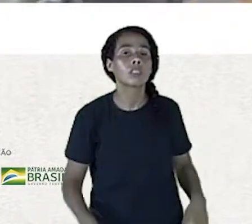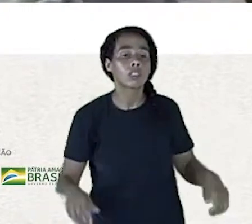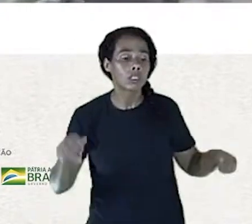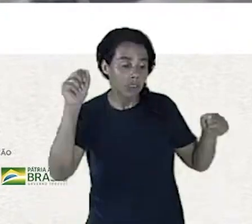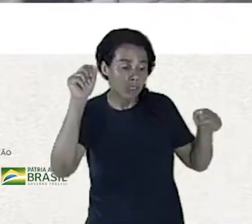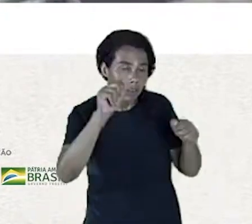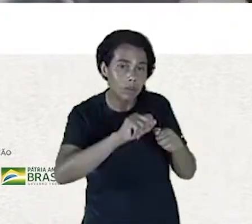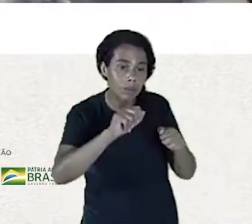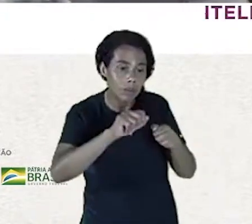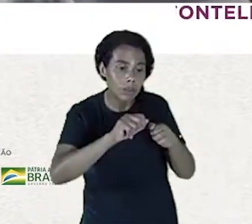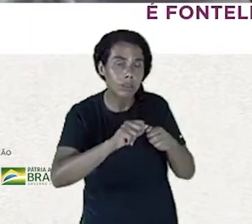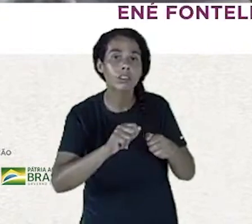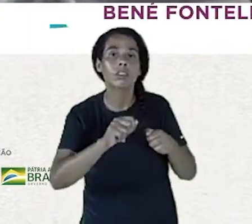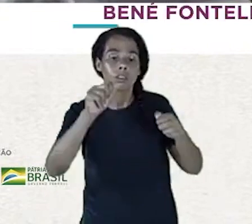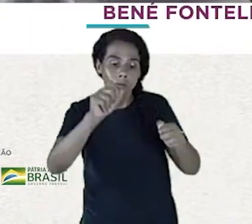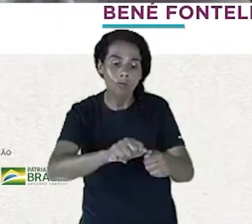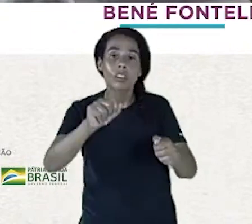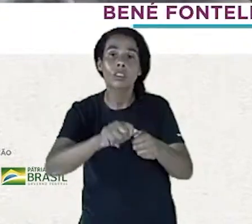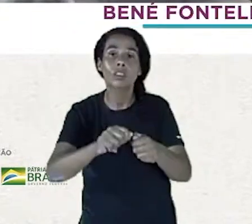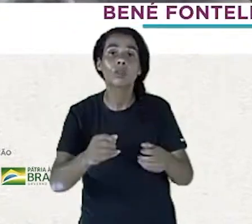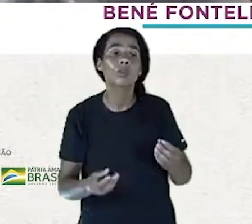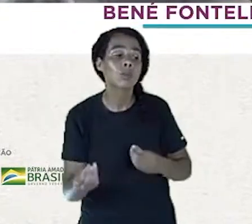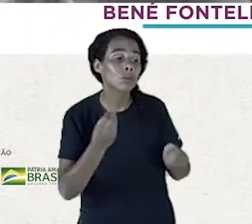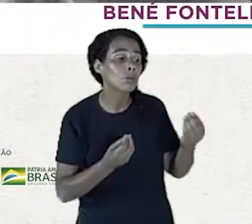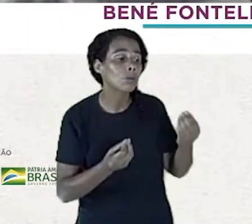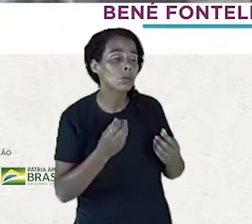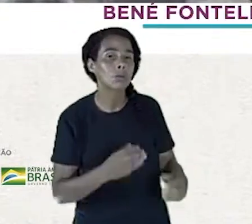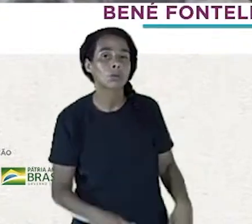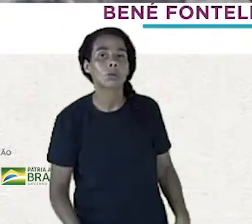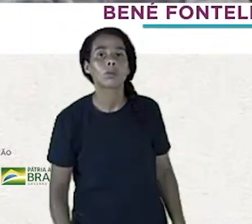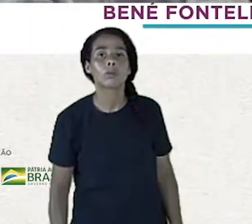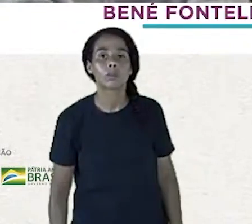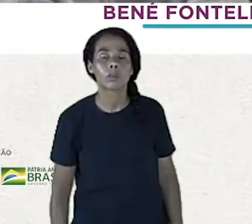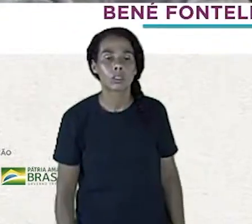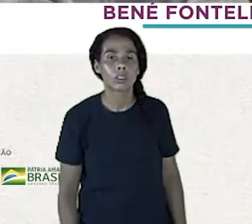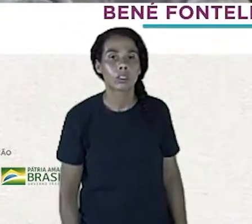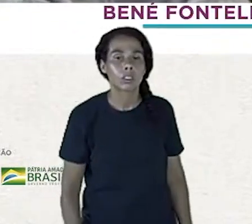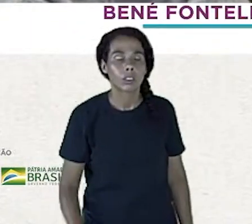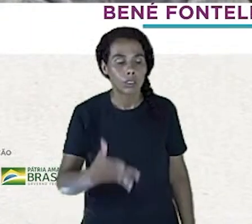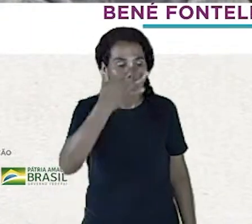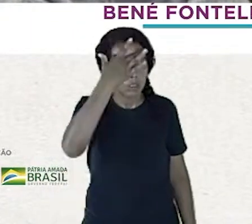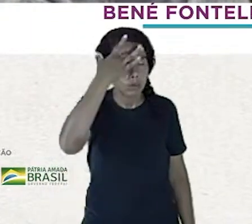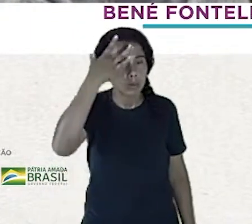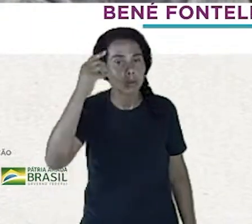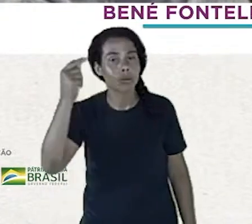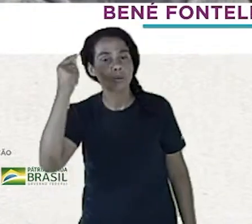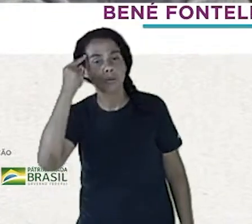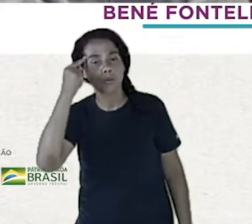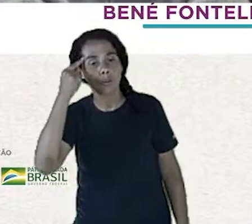e esperar. As pessoas estão precisadas de uma reflexão um pouquinho mais